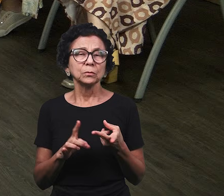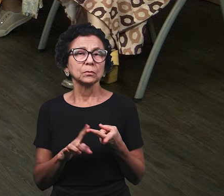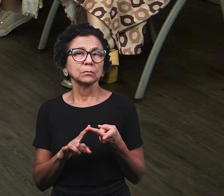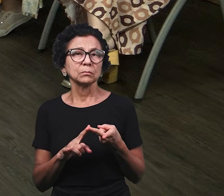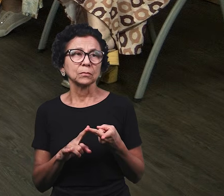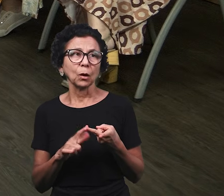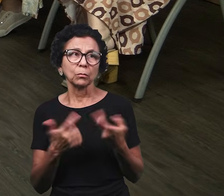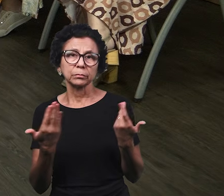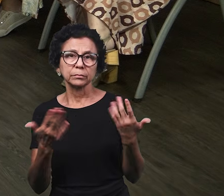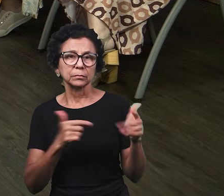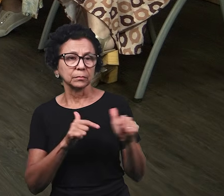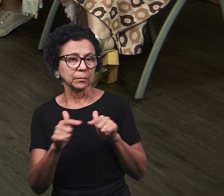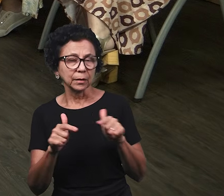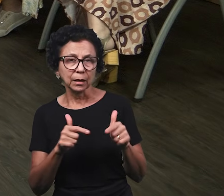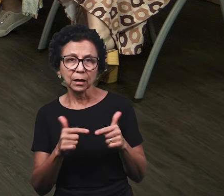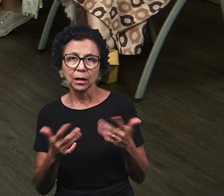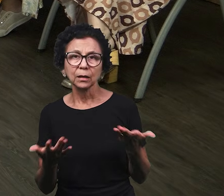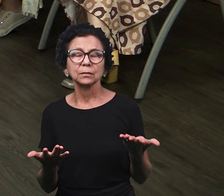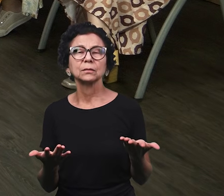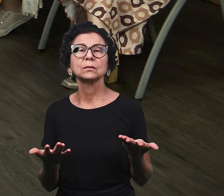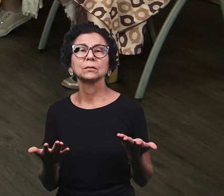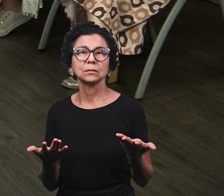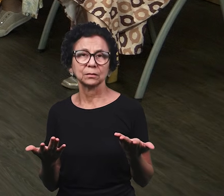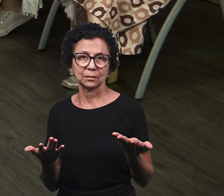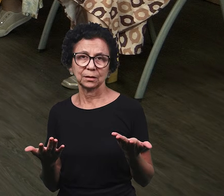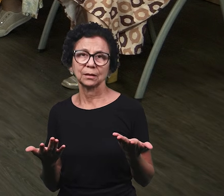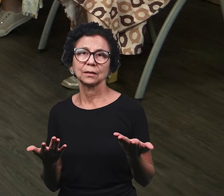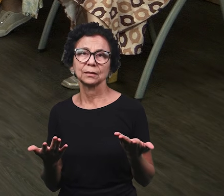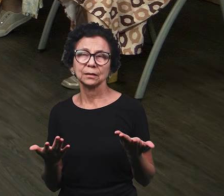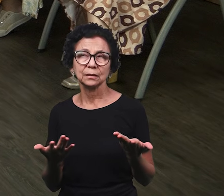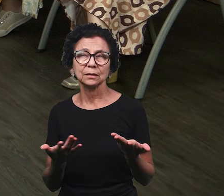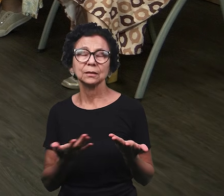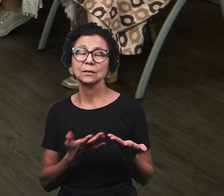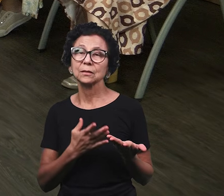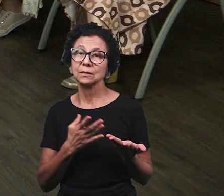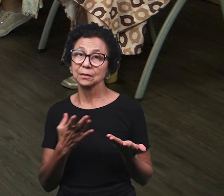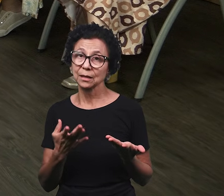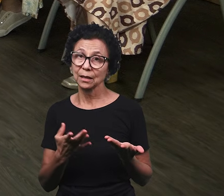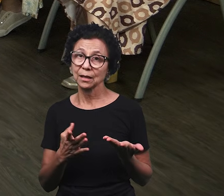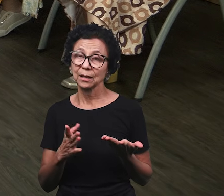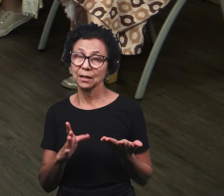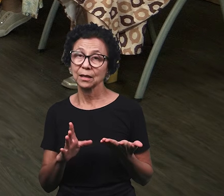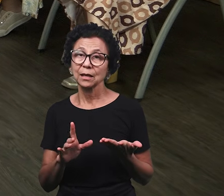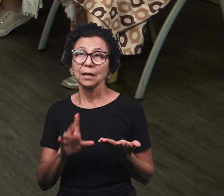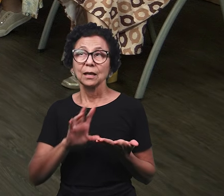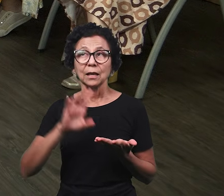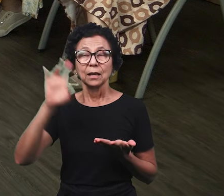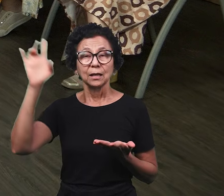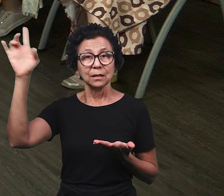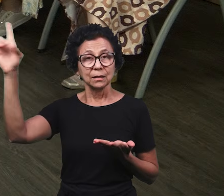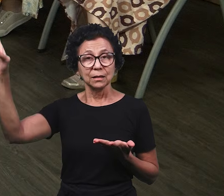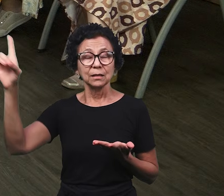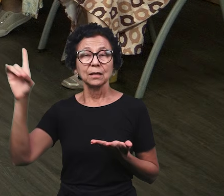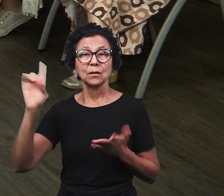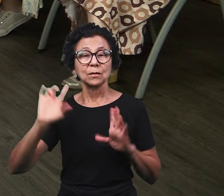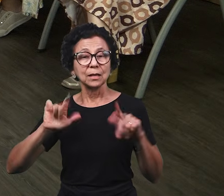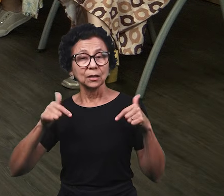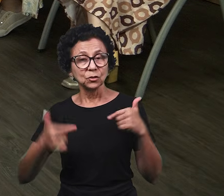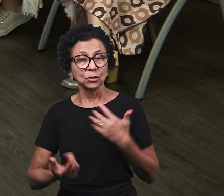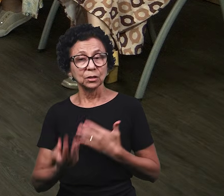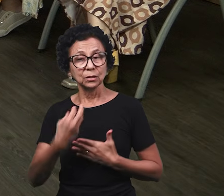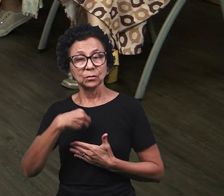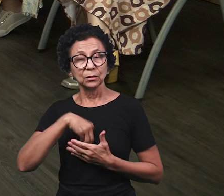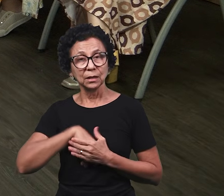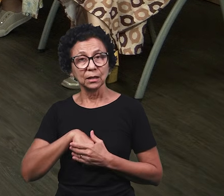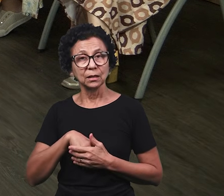atitudes, até mesmo atividades que nós vamos fazendo ao longo da nossa vida. Isso vai refletir na grande operação de